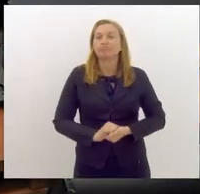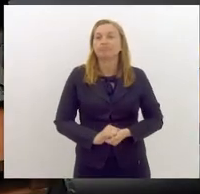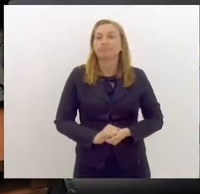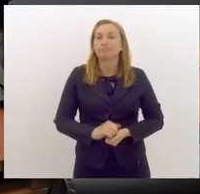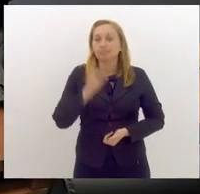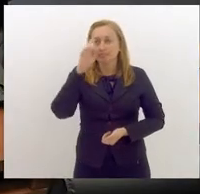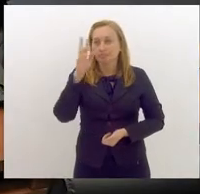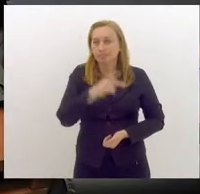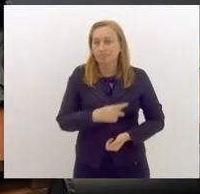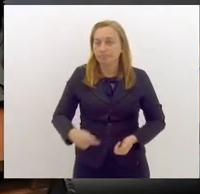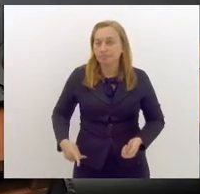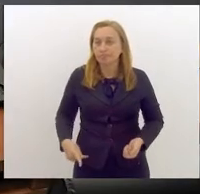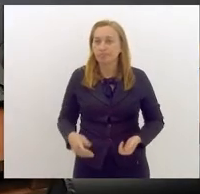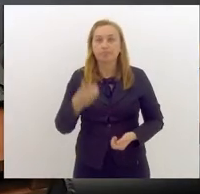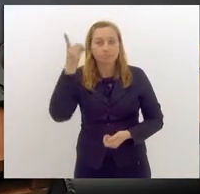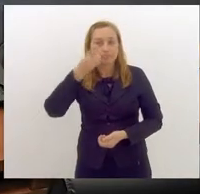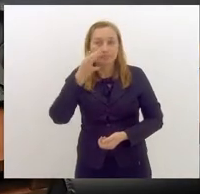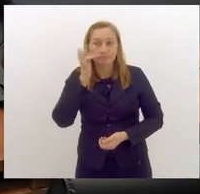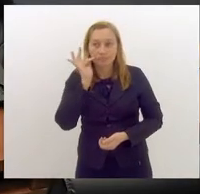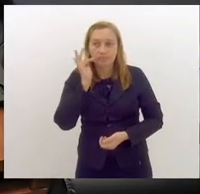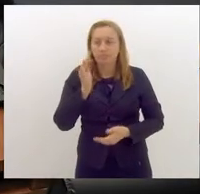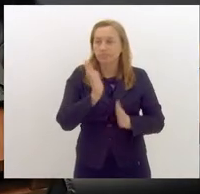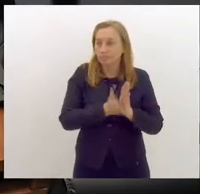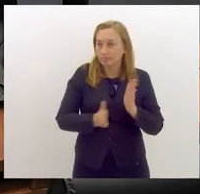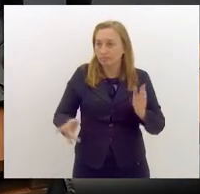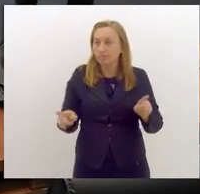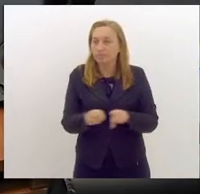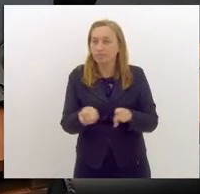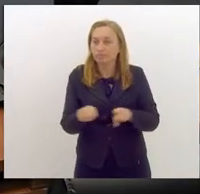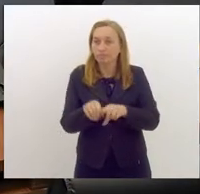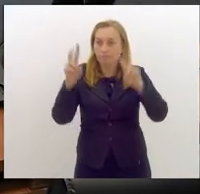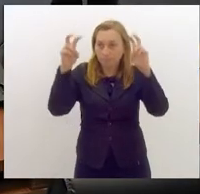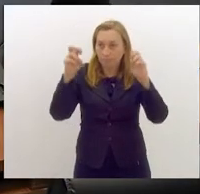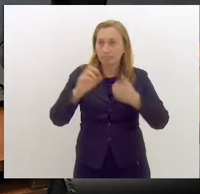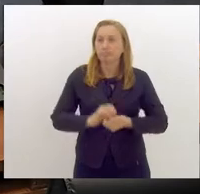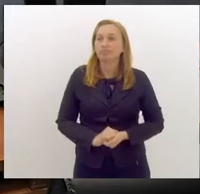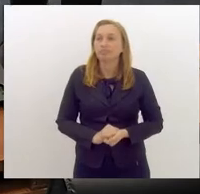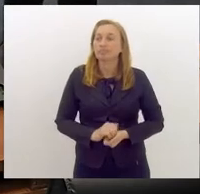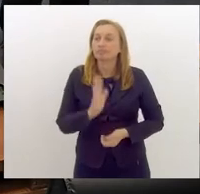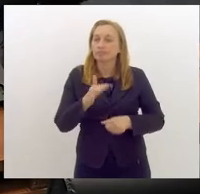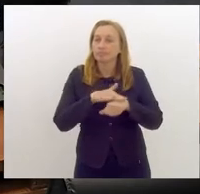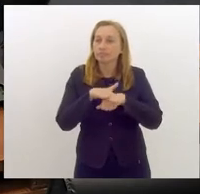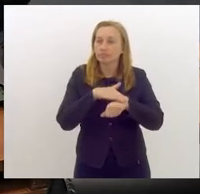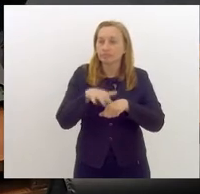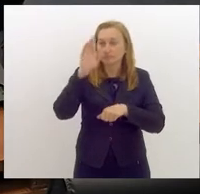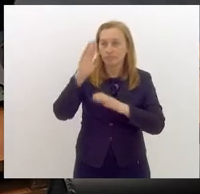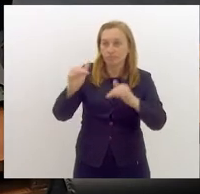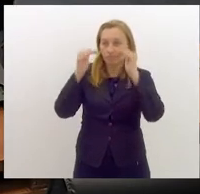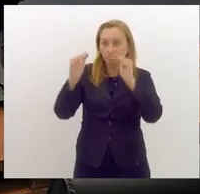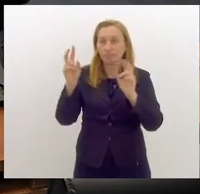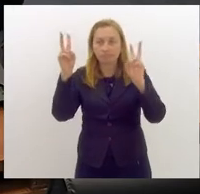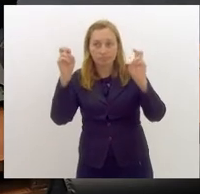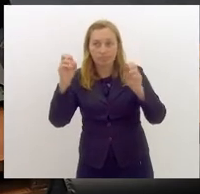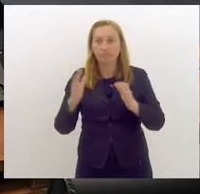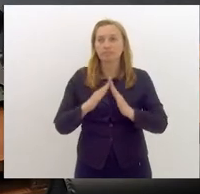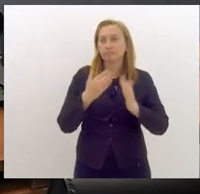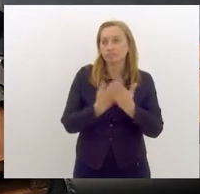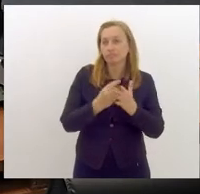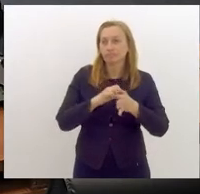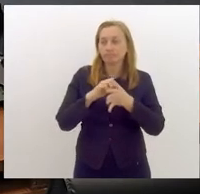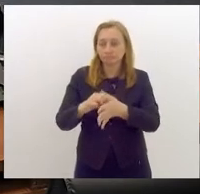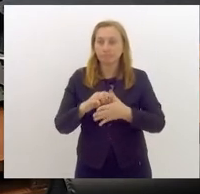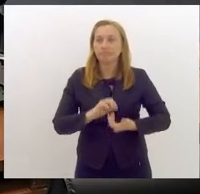Presidente Deputado Flávio quer fazer uma questão de ordem também sobre esse tema já conversei com vossa excelência sobre isso no colégio líderes